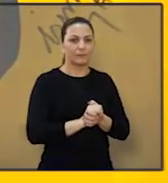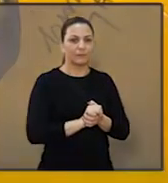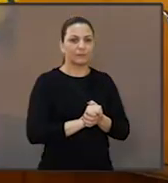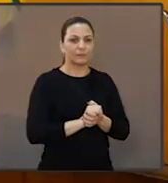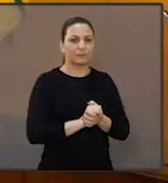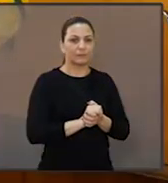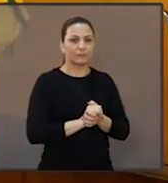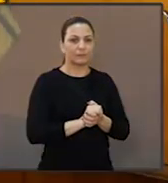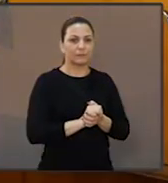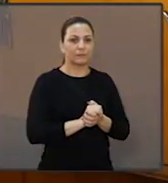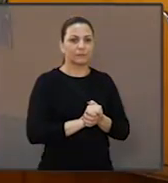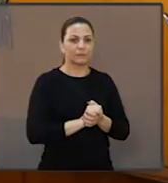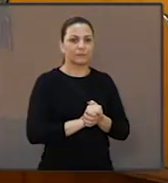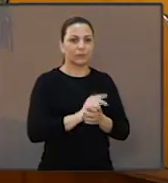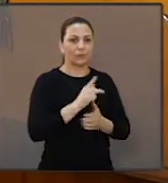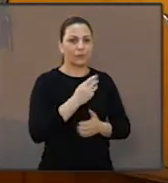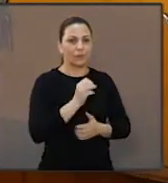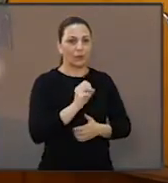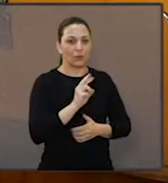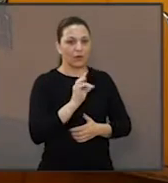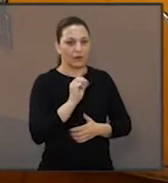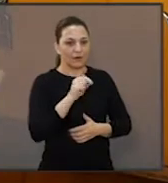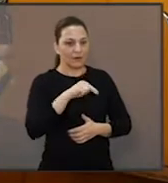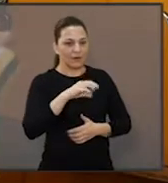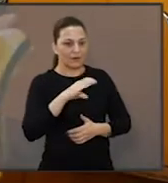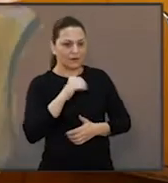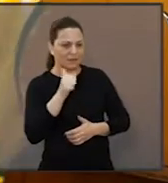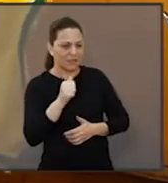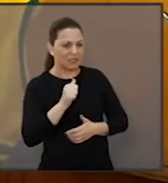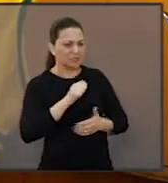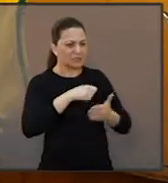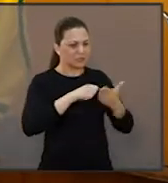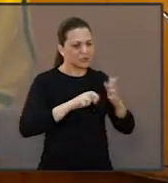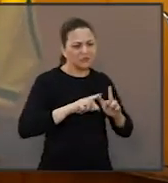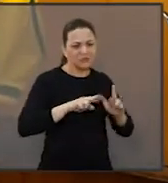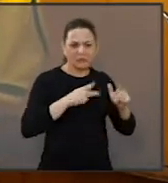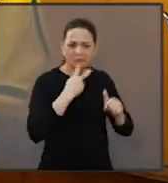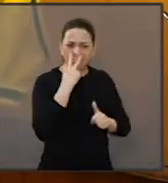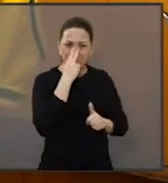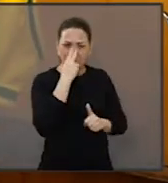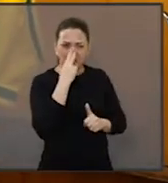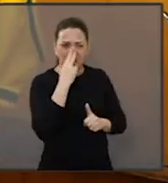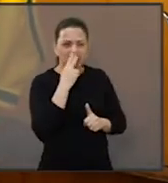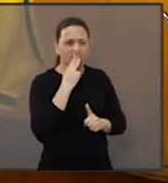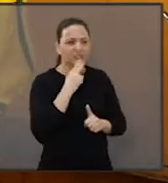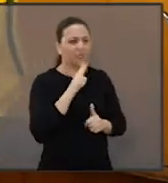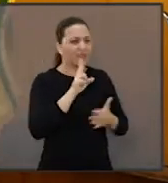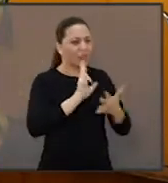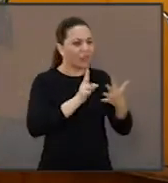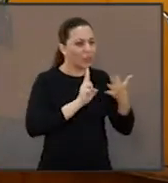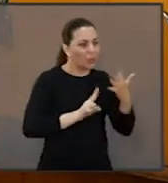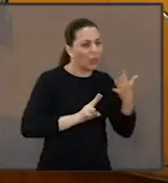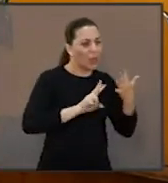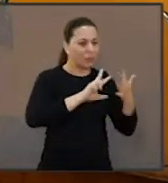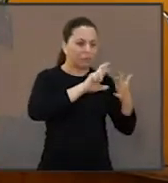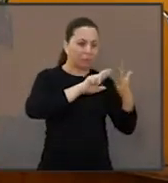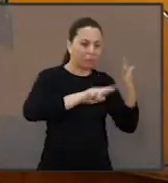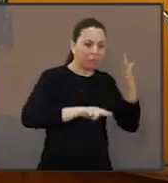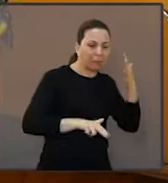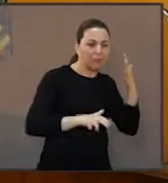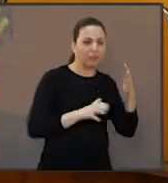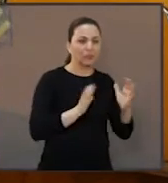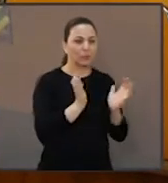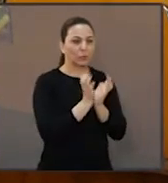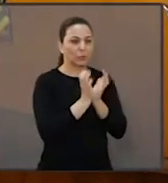Paula, a Hortência está meio diferente aqui, né? É para ficar diferente, a Cíntia, a Alessandra.